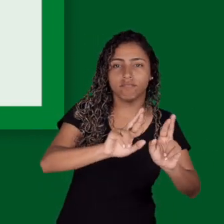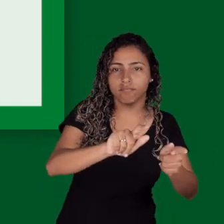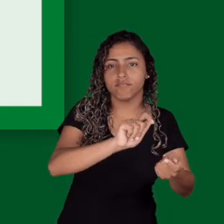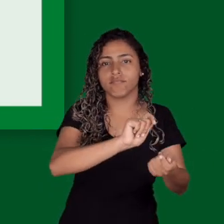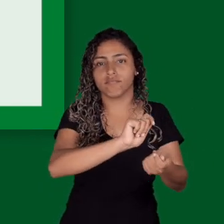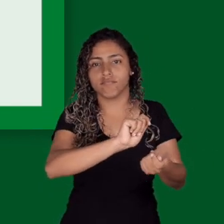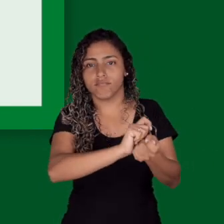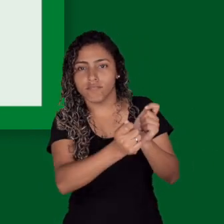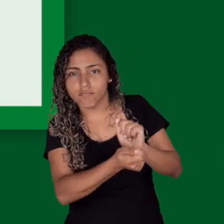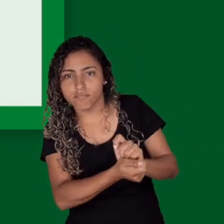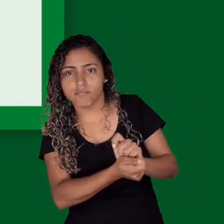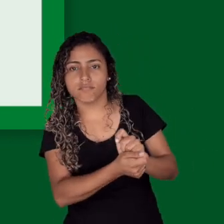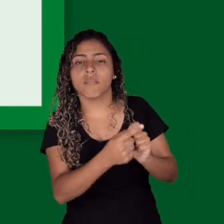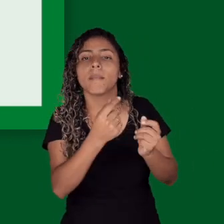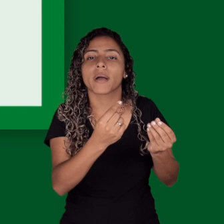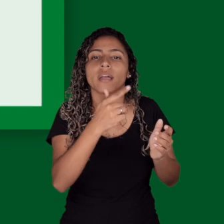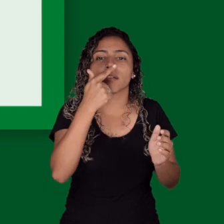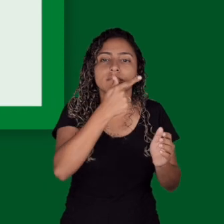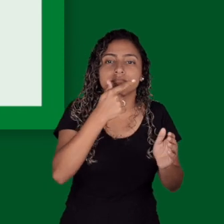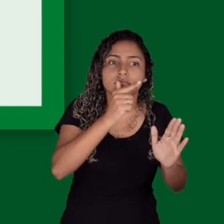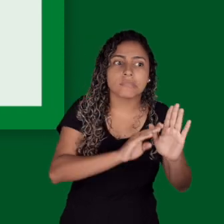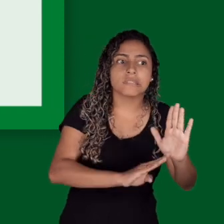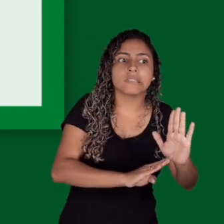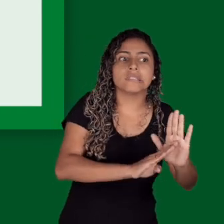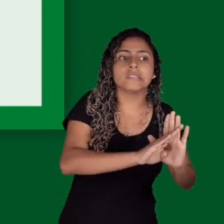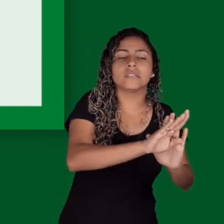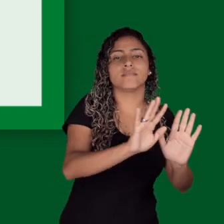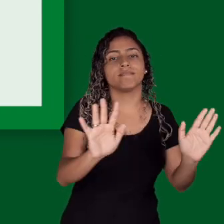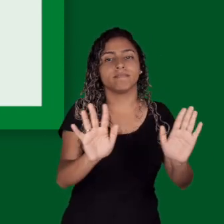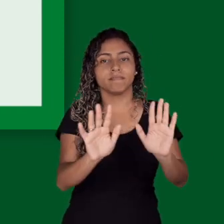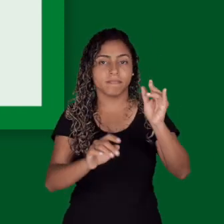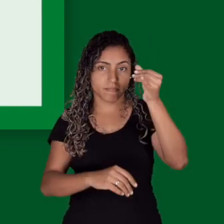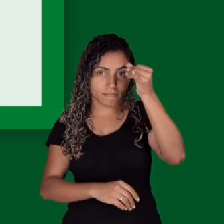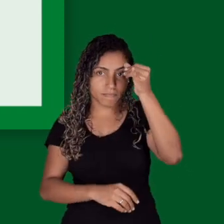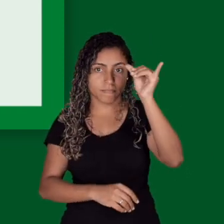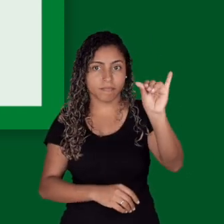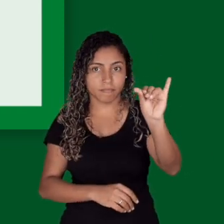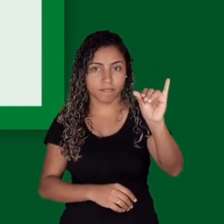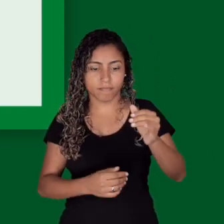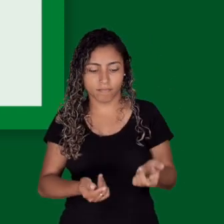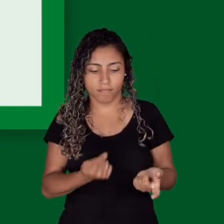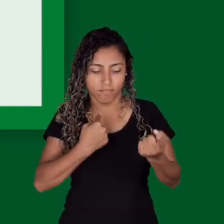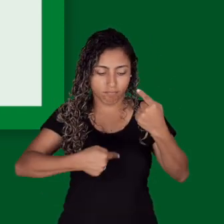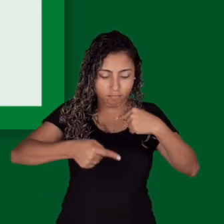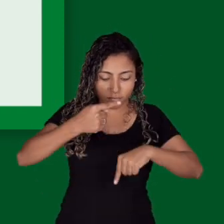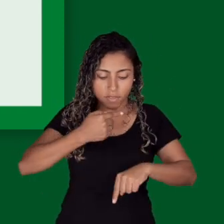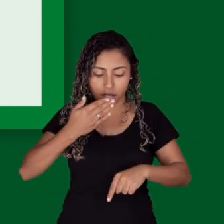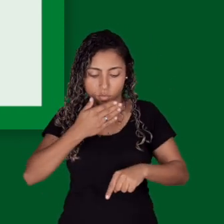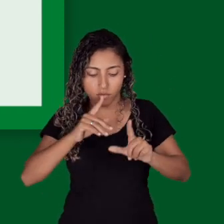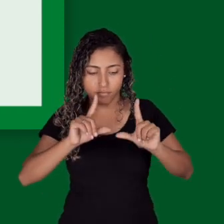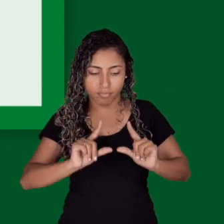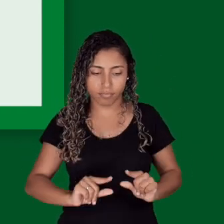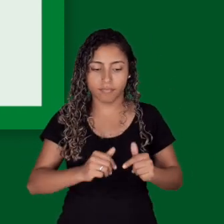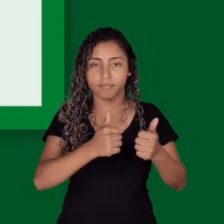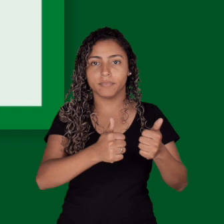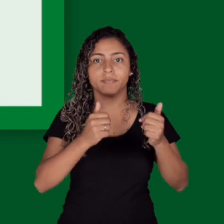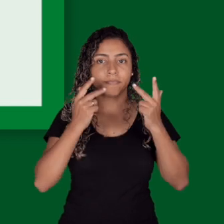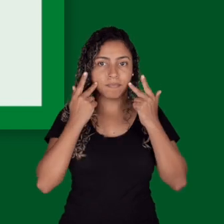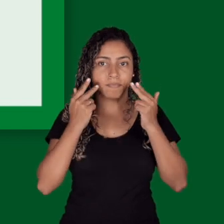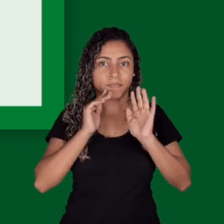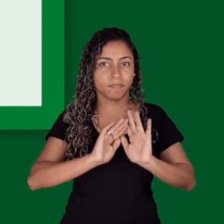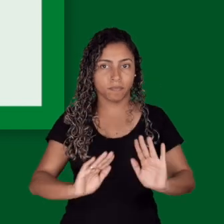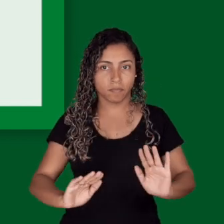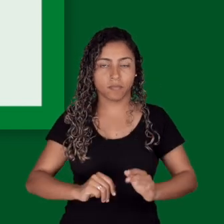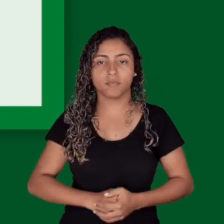não tenha esse aumento do índice glicêmico, não tenha esse aumento do açúcar no sangue. Importante também